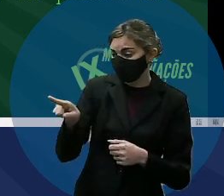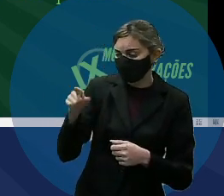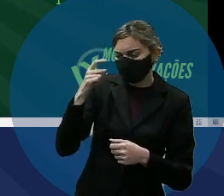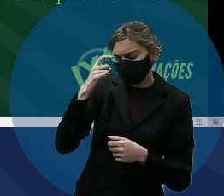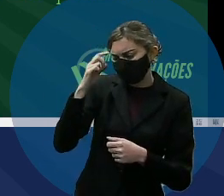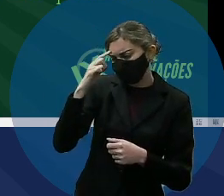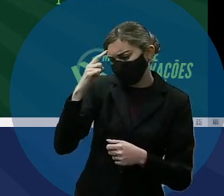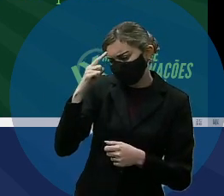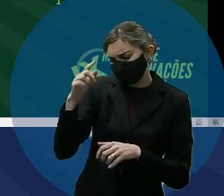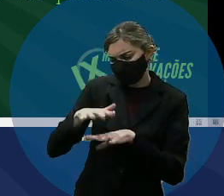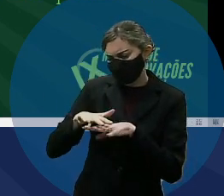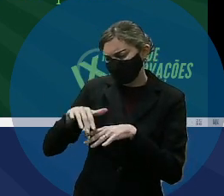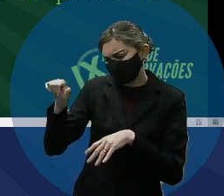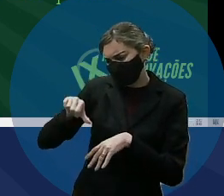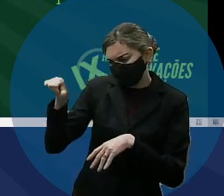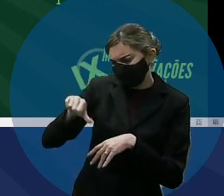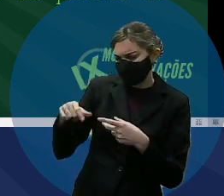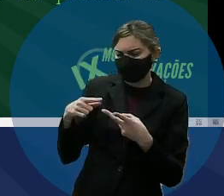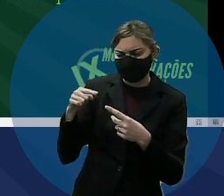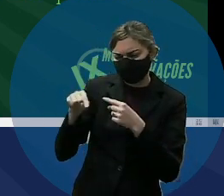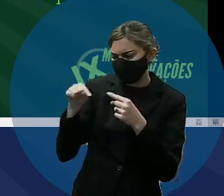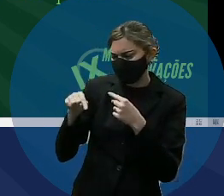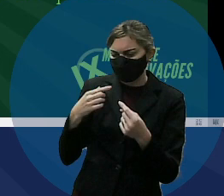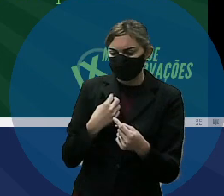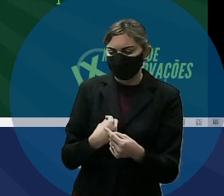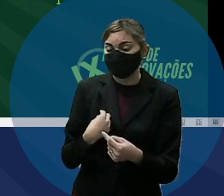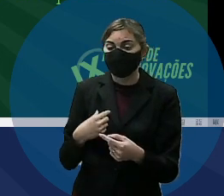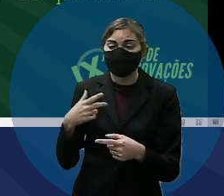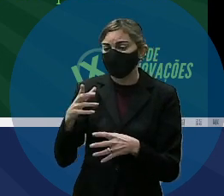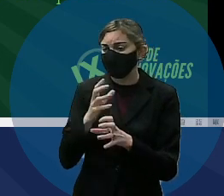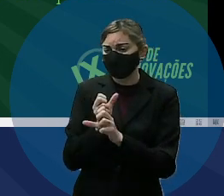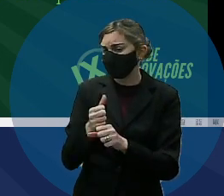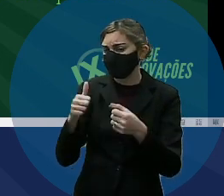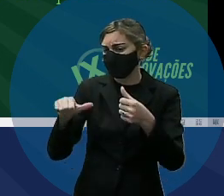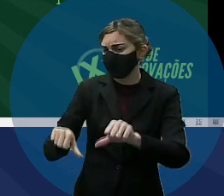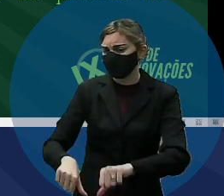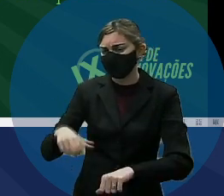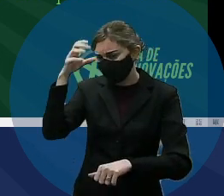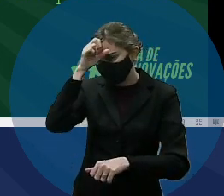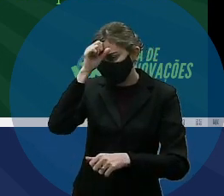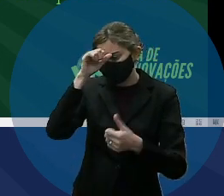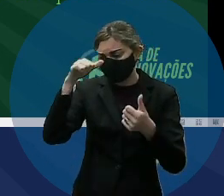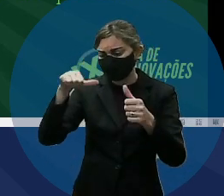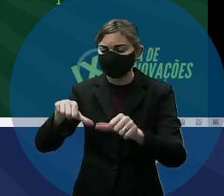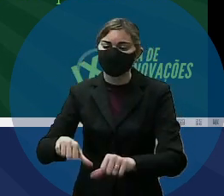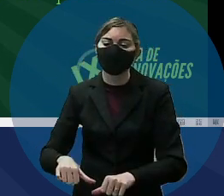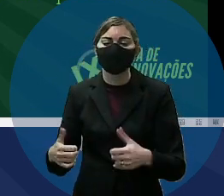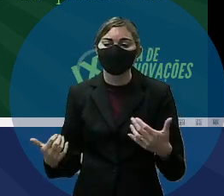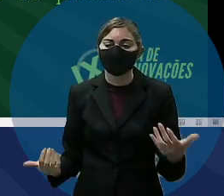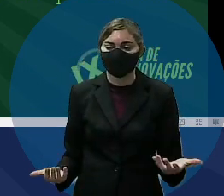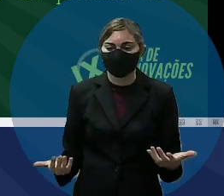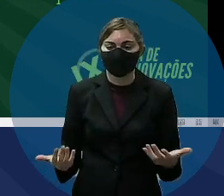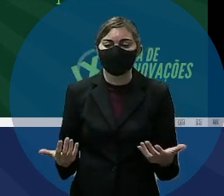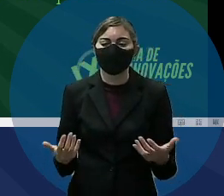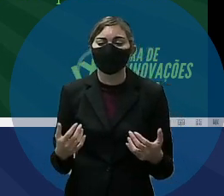de matemática acabavam tendo uma aprendizagem mais defasada. E